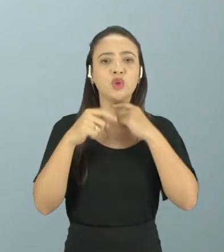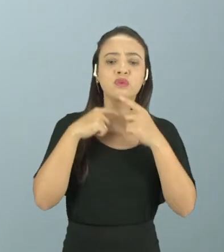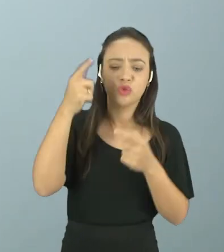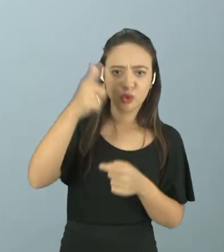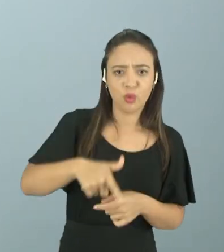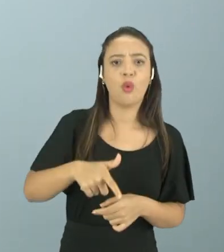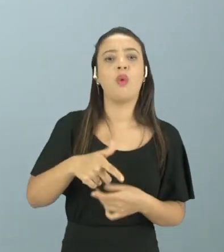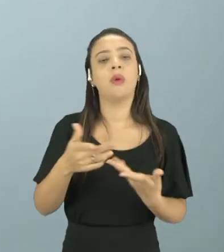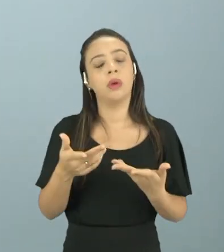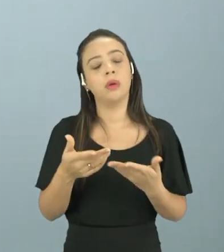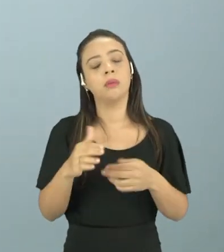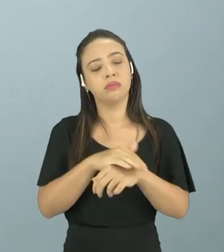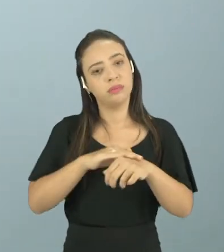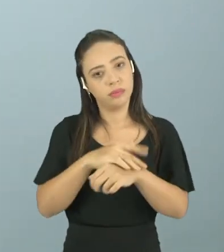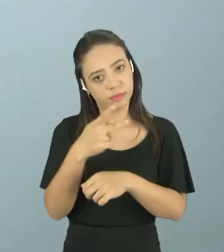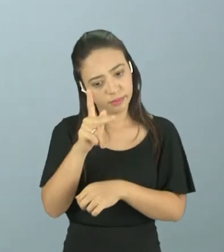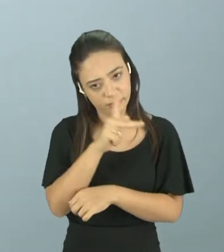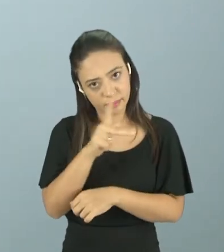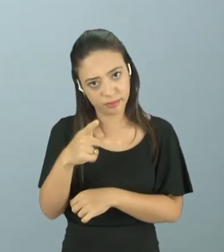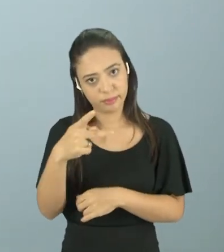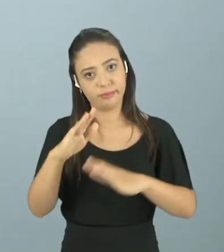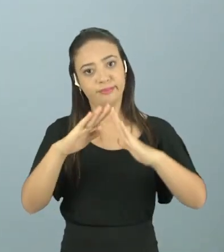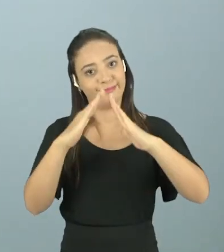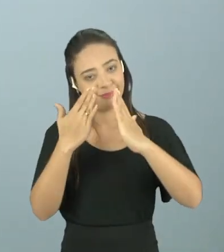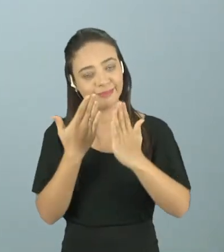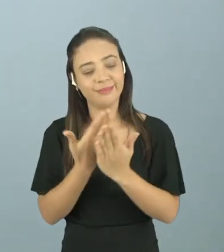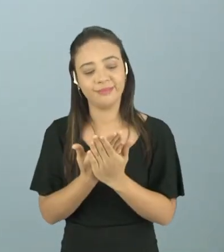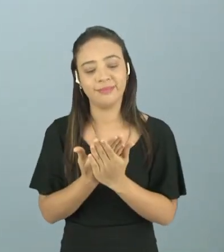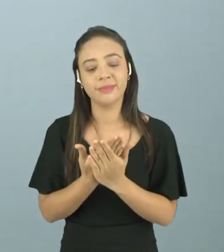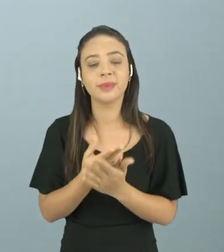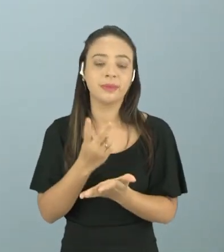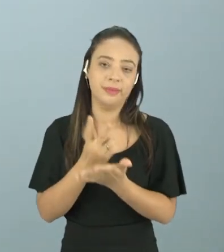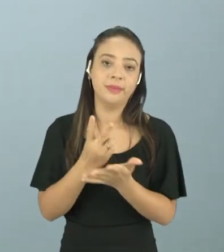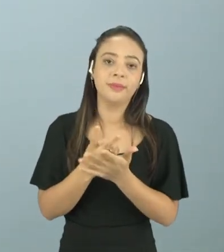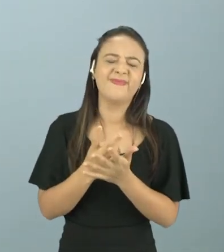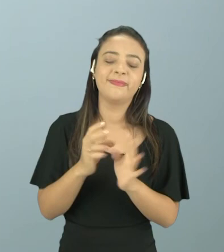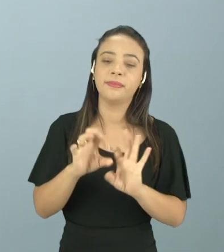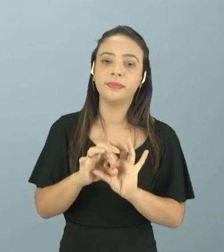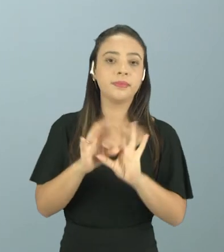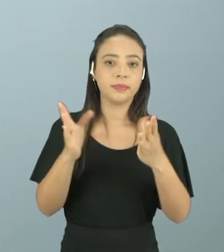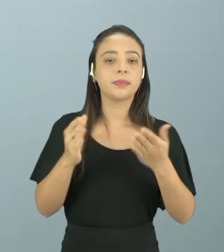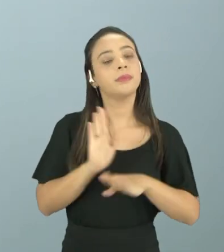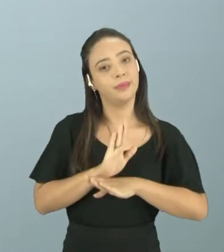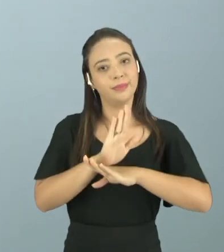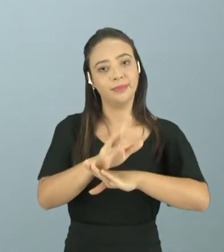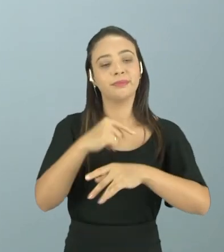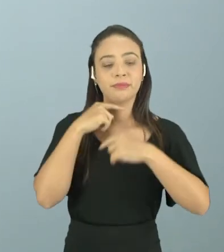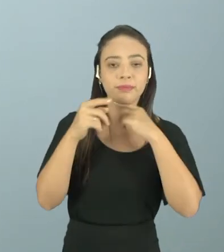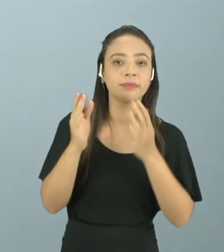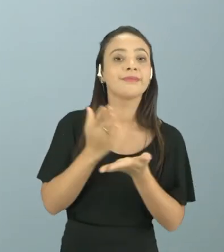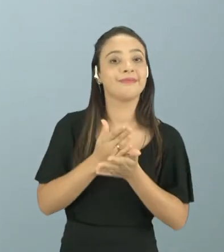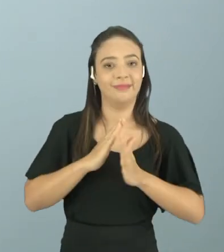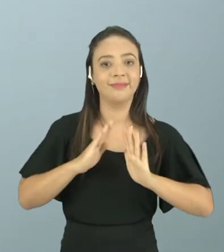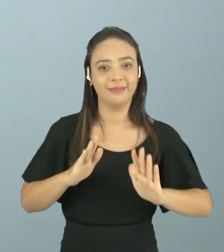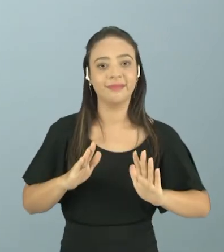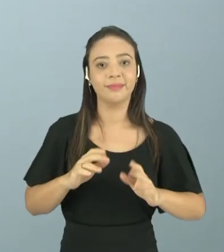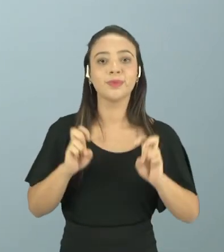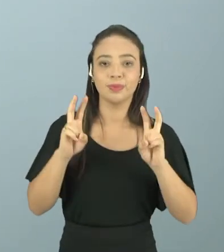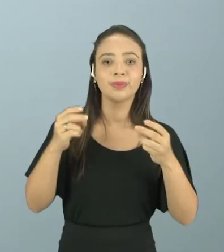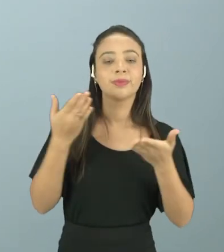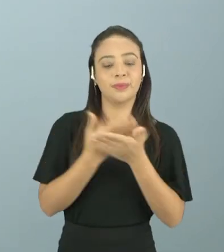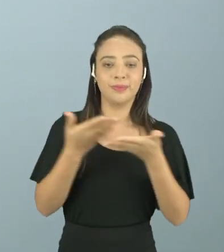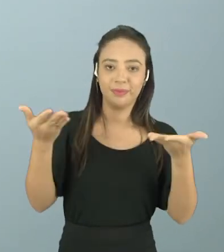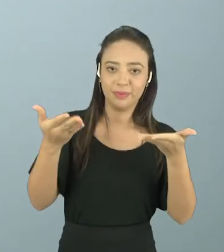alguma dúvida específica entre em contato com o seu professor lá da sua escola que ele vai estar disponível né para tirar essa sua dúvida ea hoje